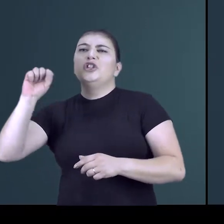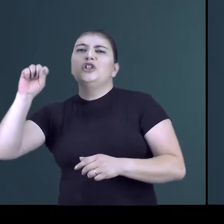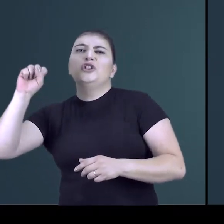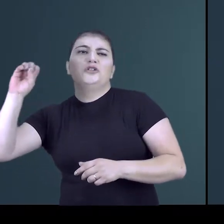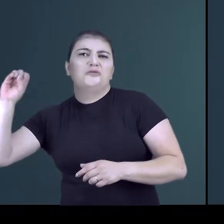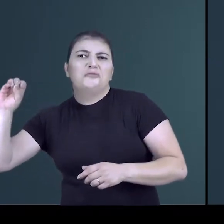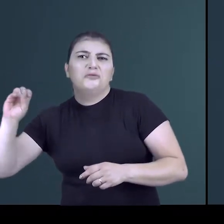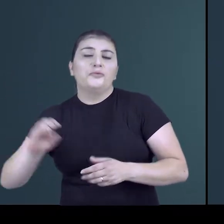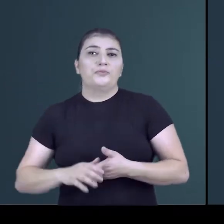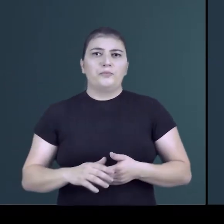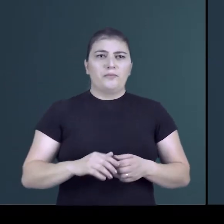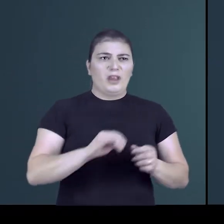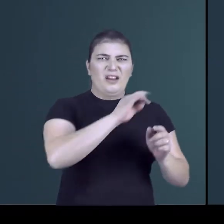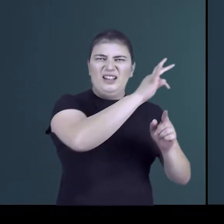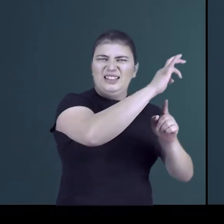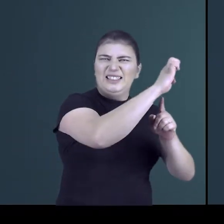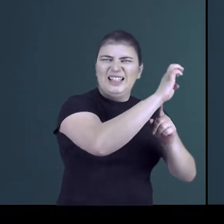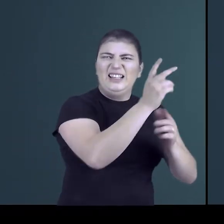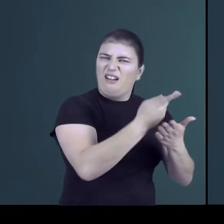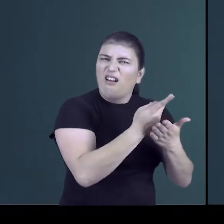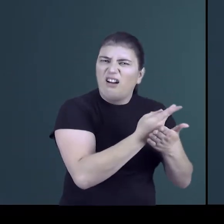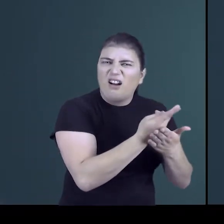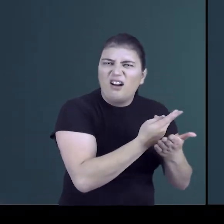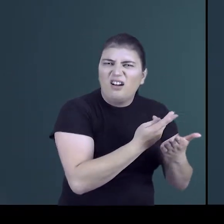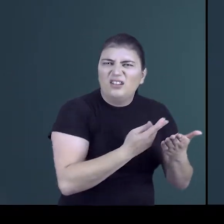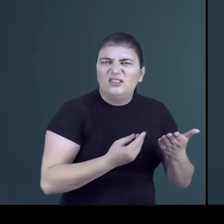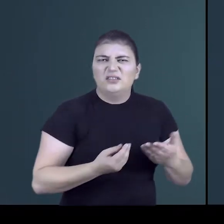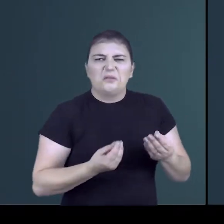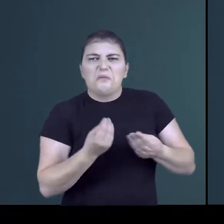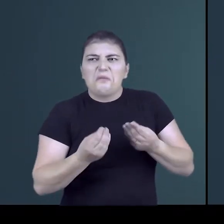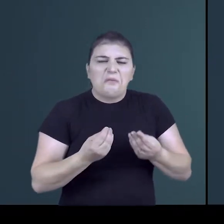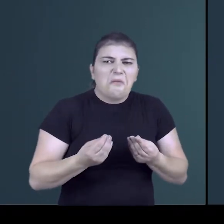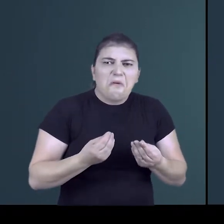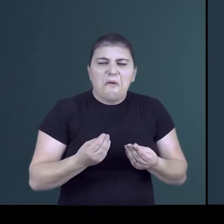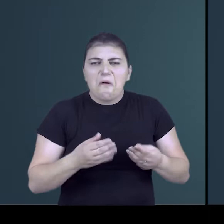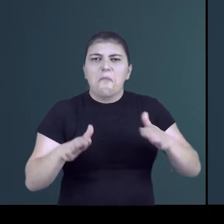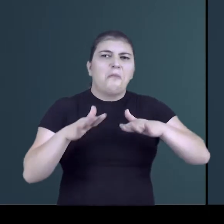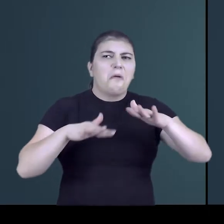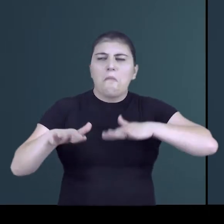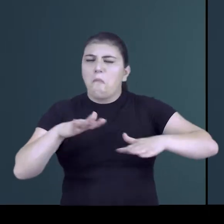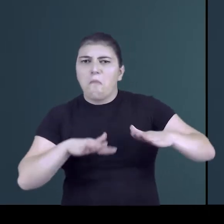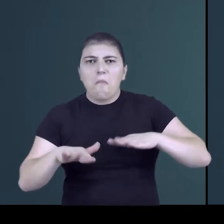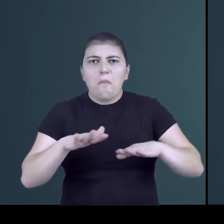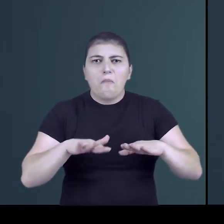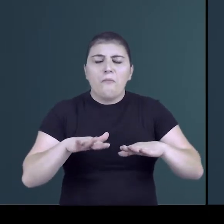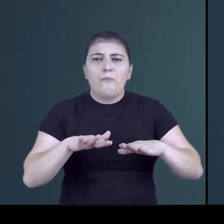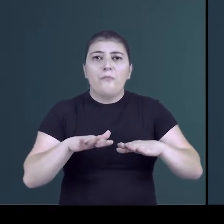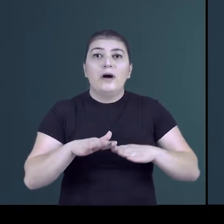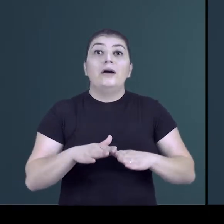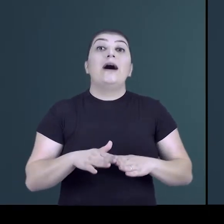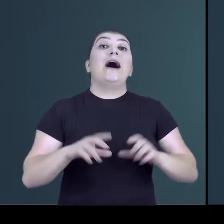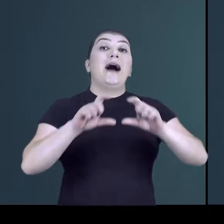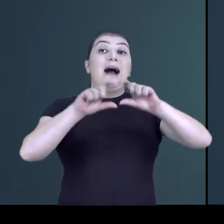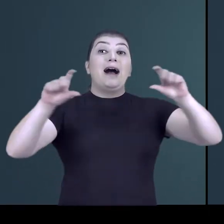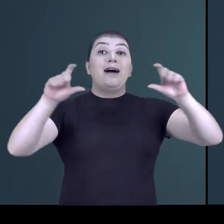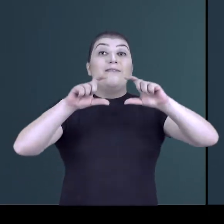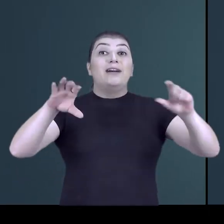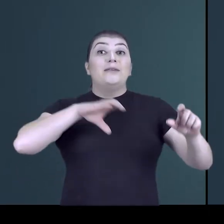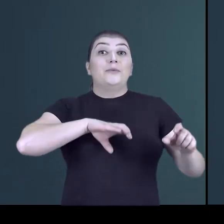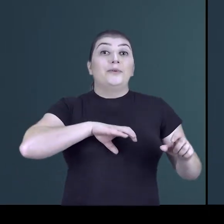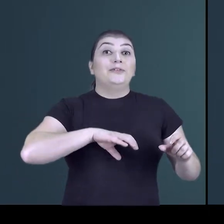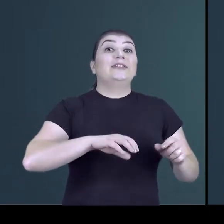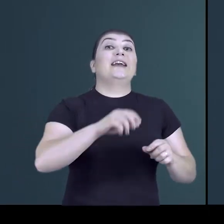ali corretamente. Como posso, então, deixar e analisá-lo numa produção corretamente? Utilizo uma